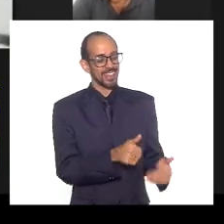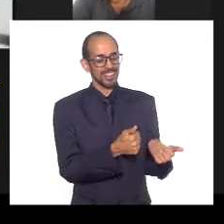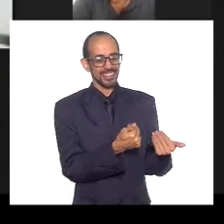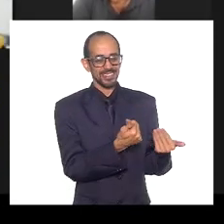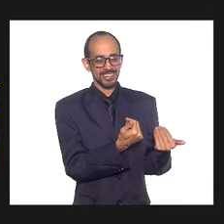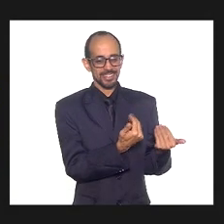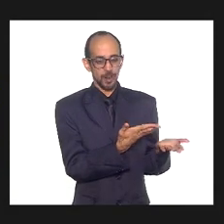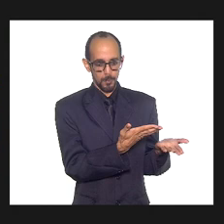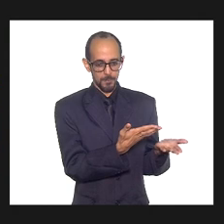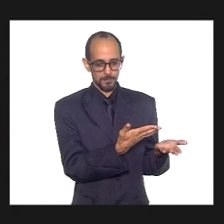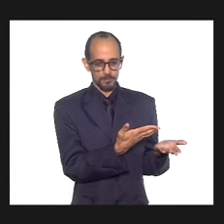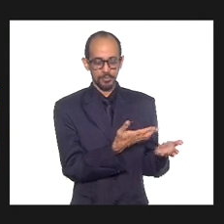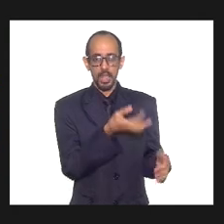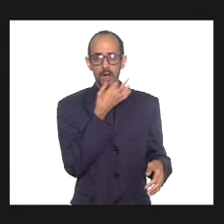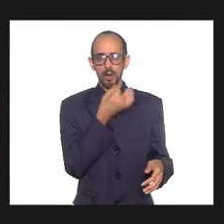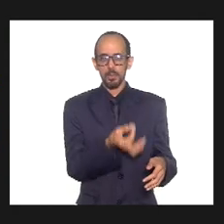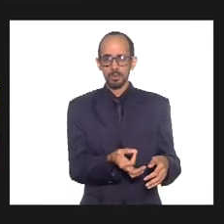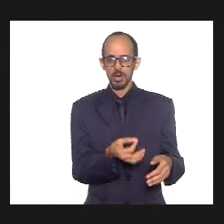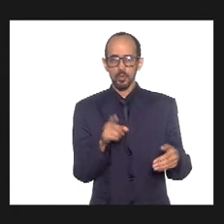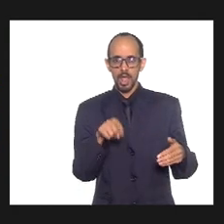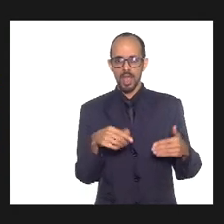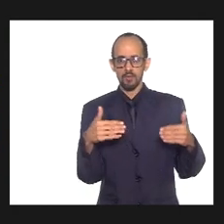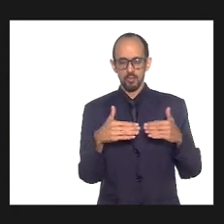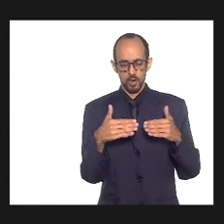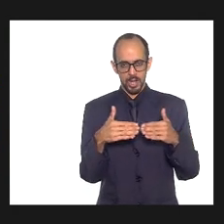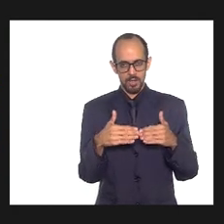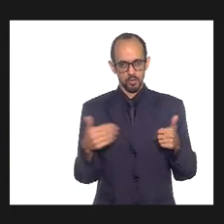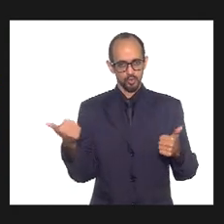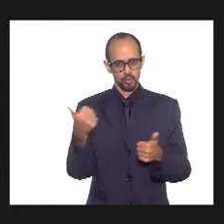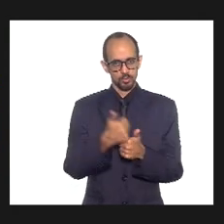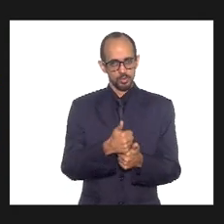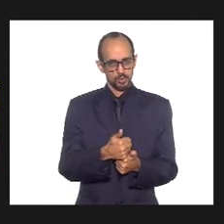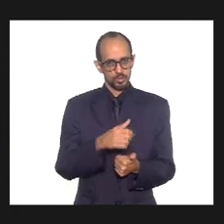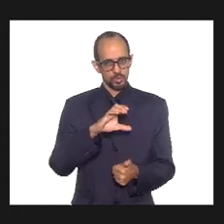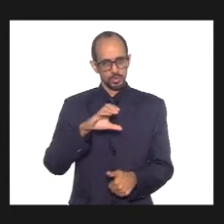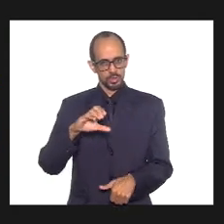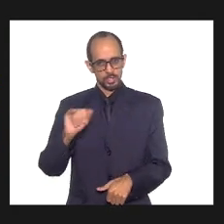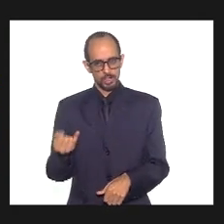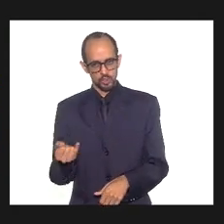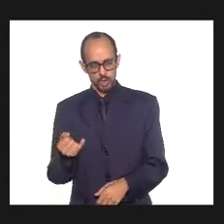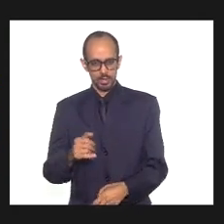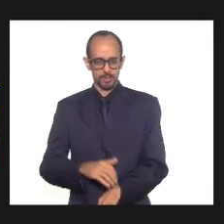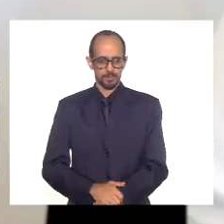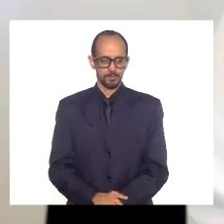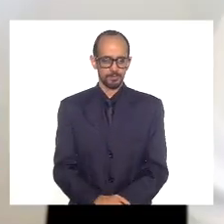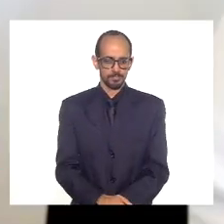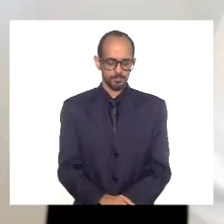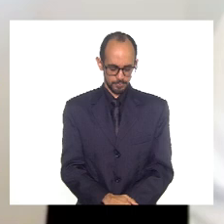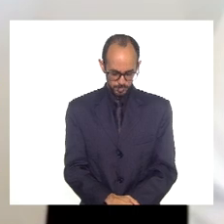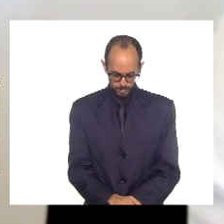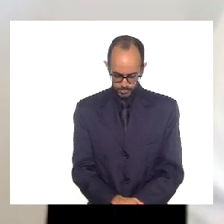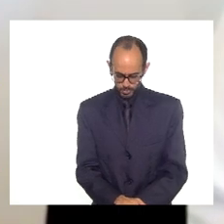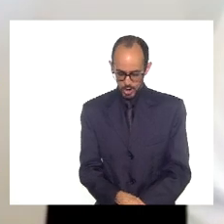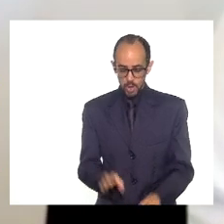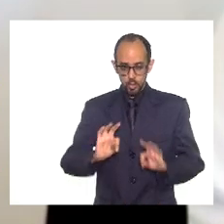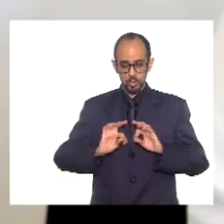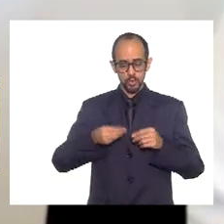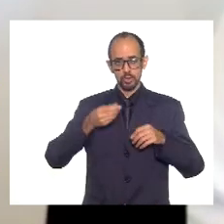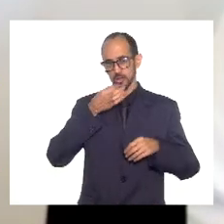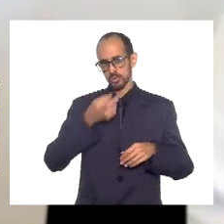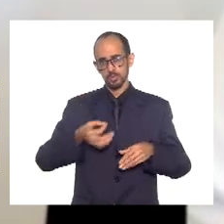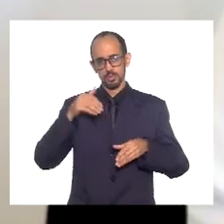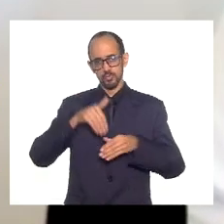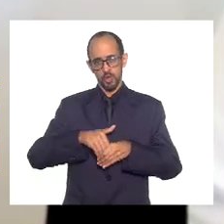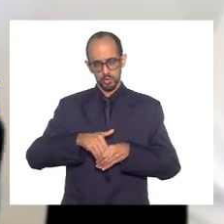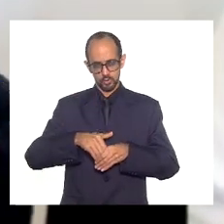Não, o parecer da comissão é favorável, mas com substitutivo mesmo, da CCJ. Ok. Com os pareceres emitidos,